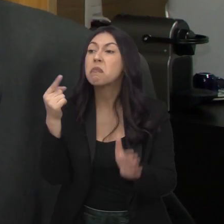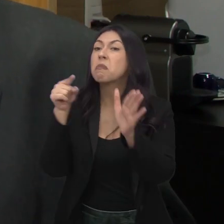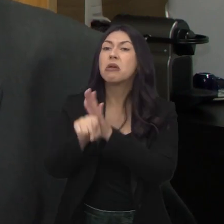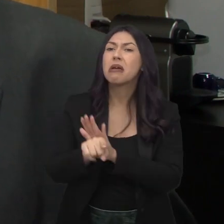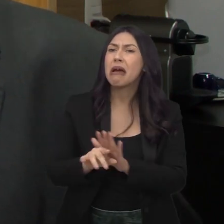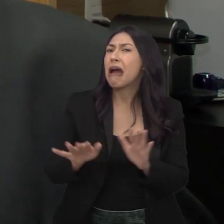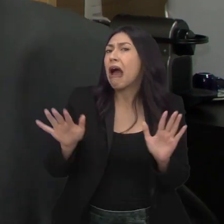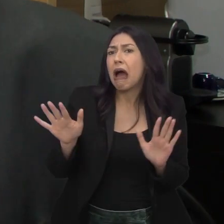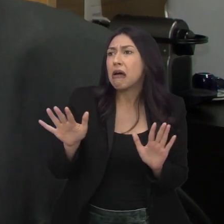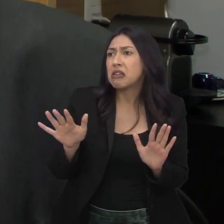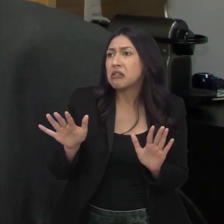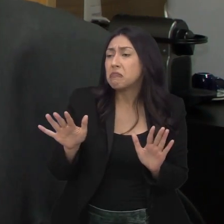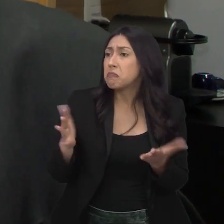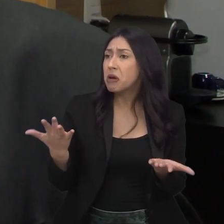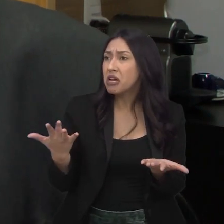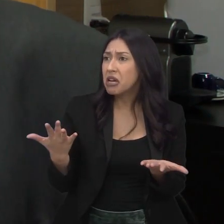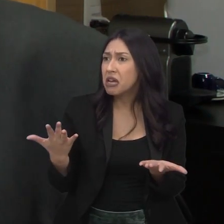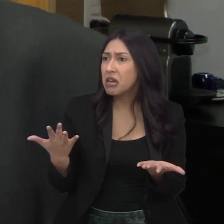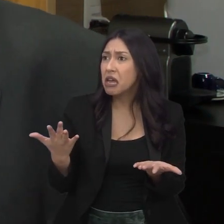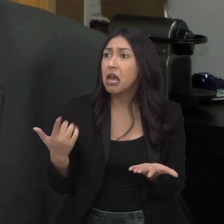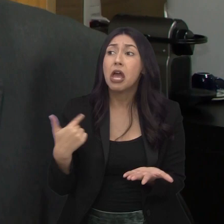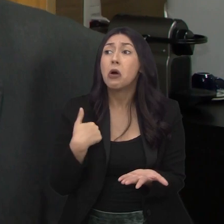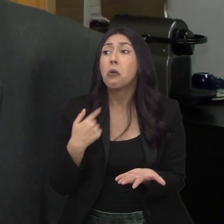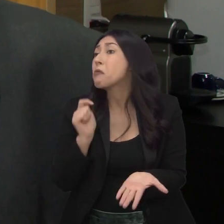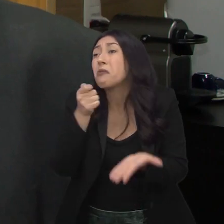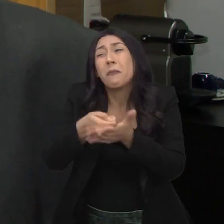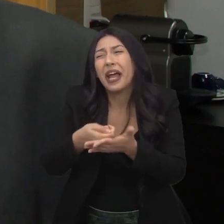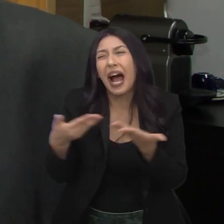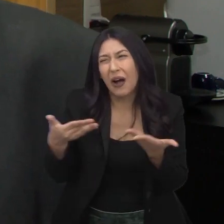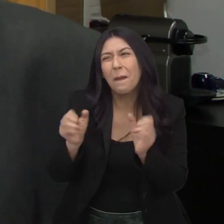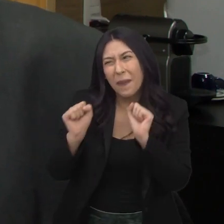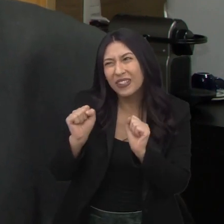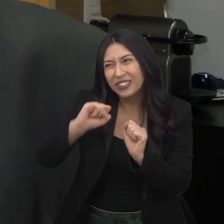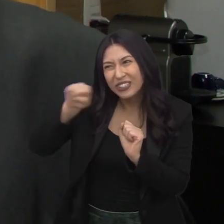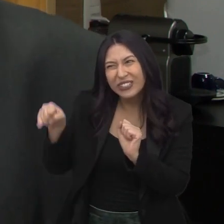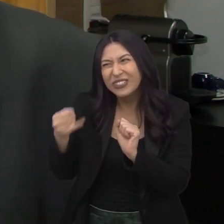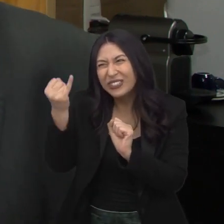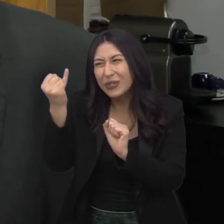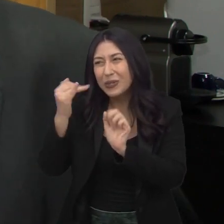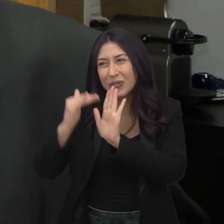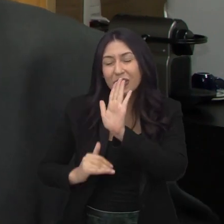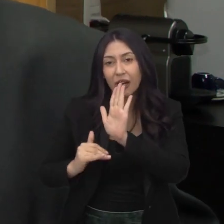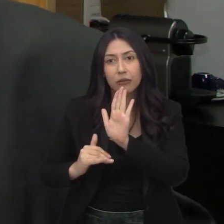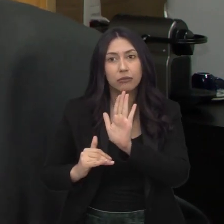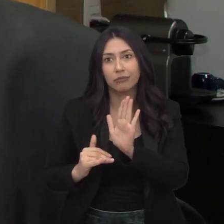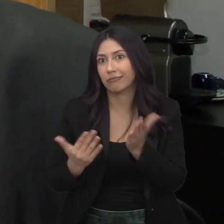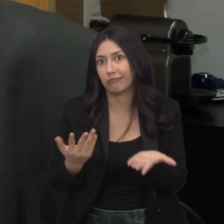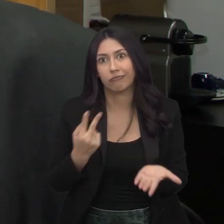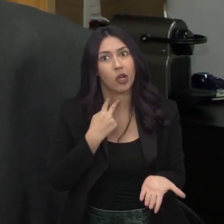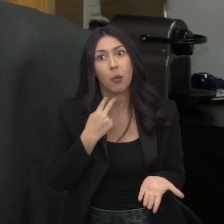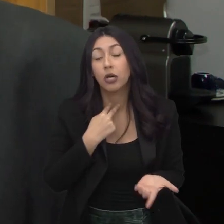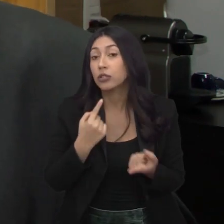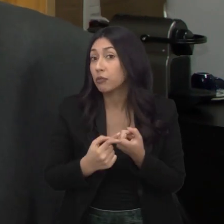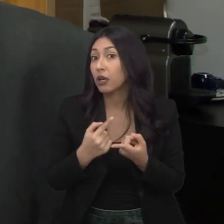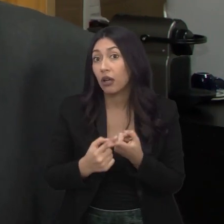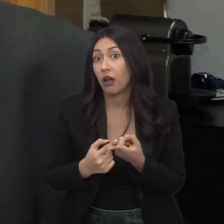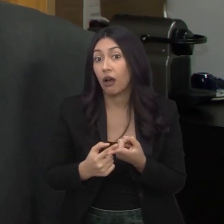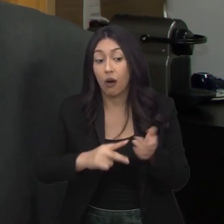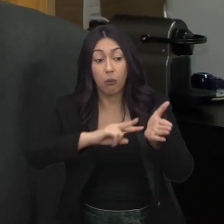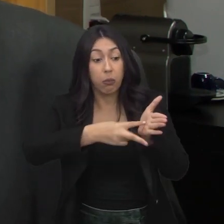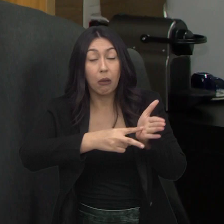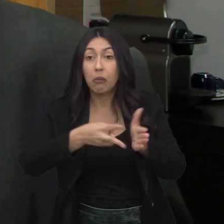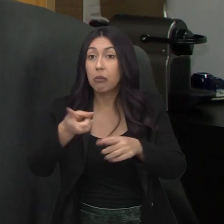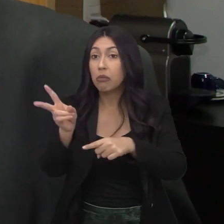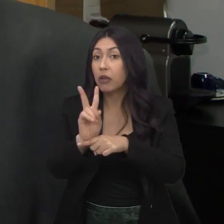questionam. Mas eu fiquei sem poder pagar, agora eu posso pagar sem juros? Não dá. A convenção coletiva, o síndico, ele não